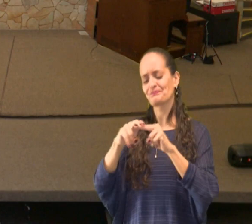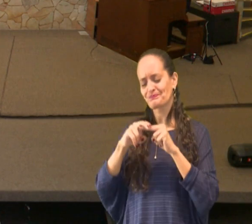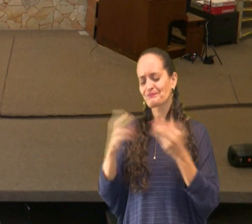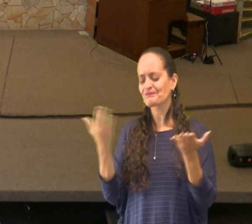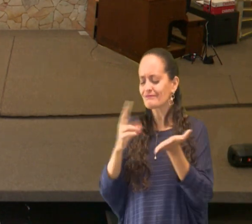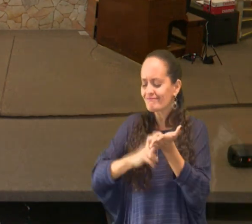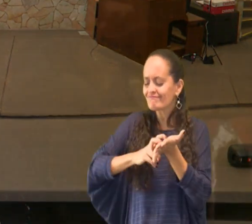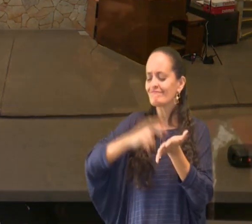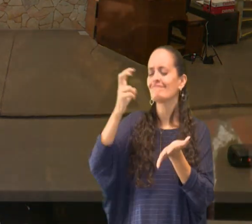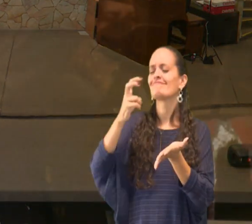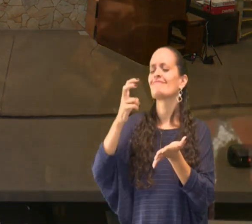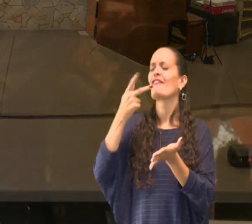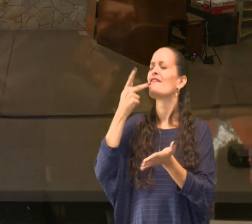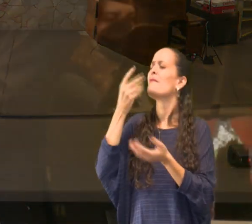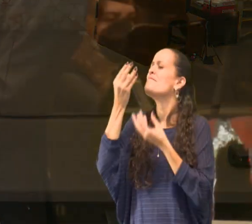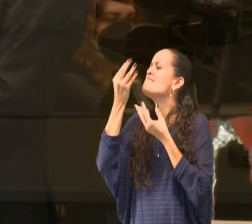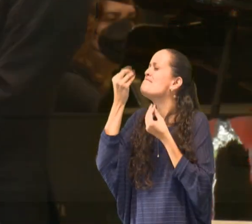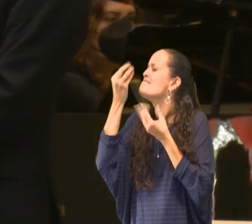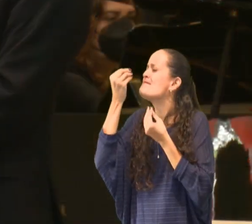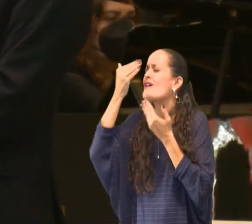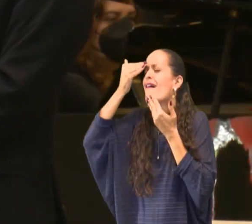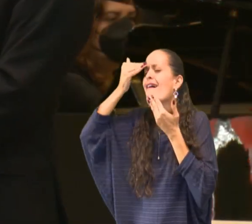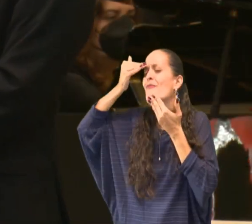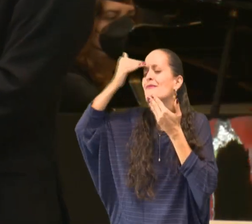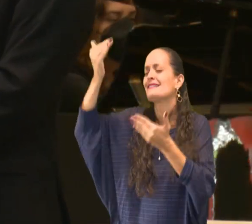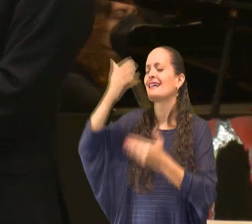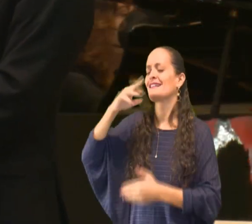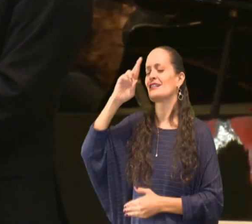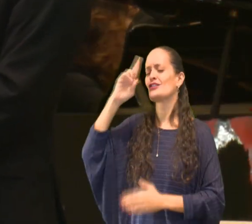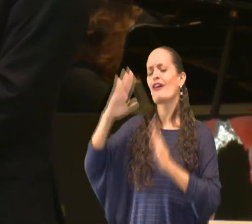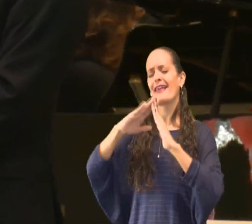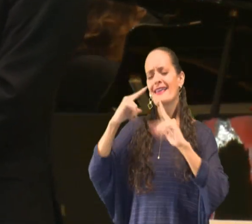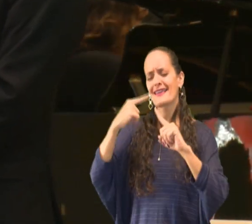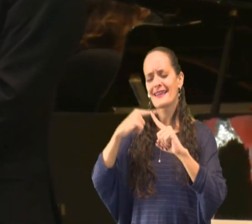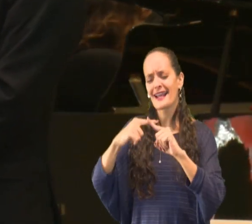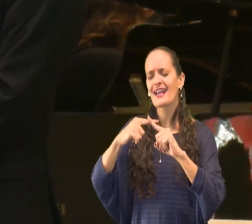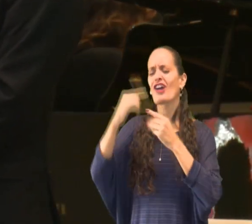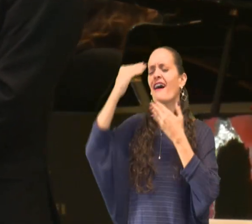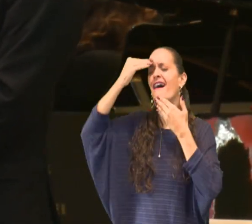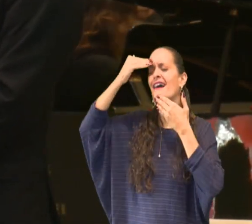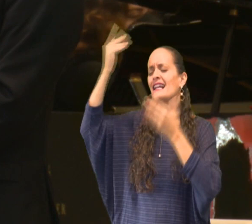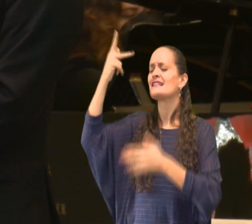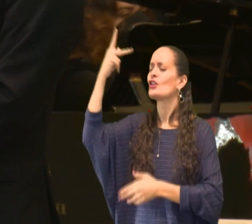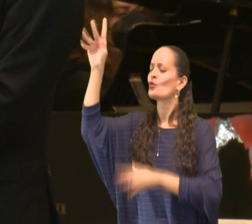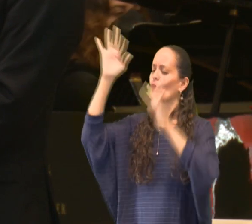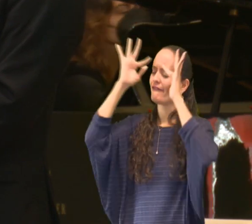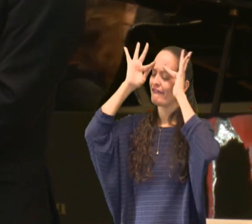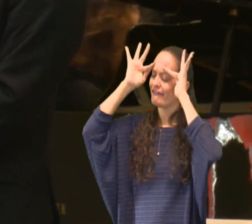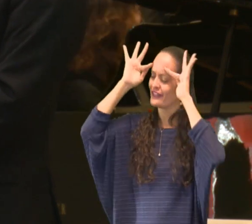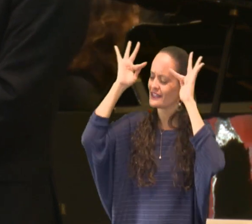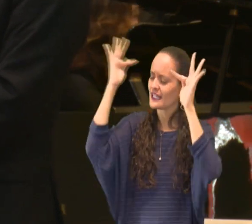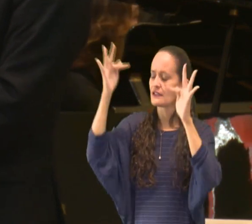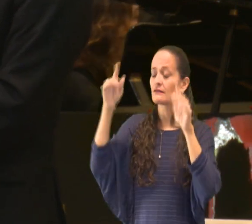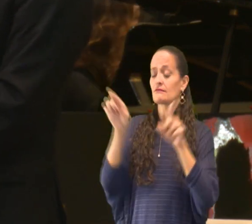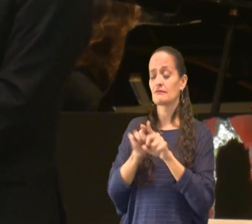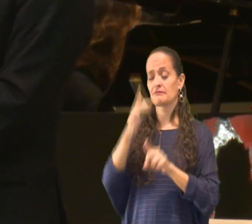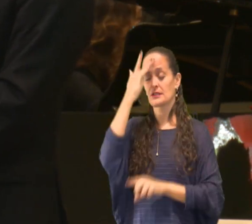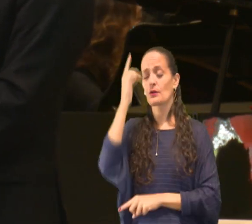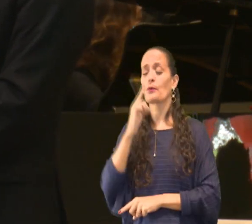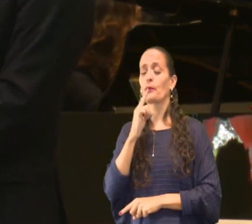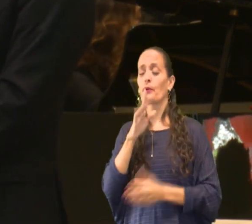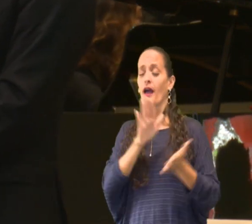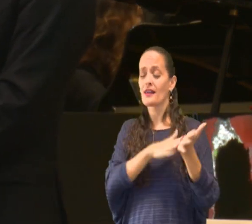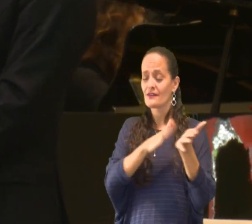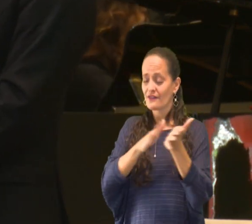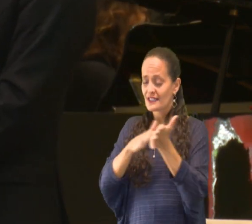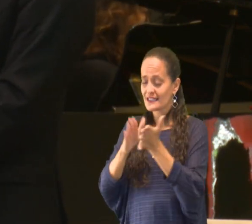nessa manhã dizer muito obrigado, Senhor. A tua igreja te louva e te agradece pela tua fidelidade. Aqueles que completam mais um ano de vida, os